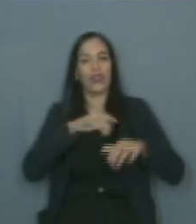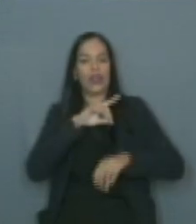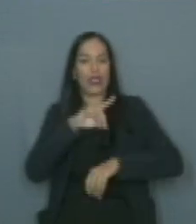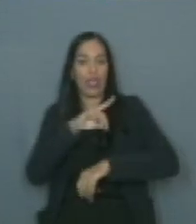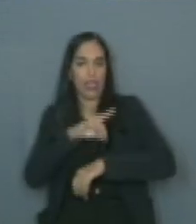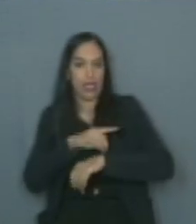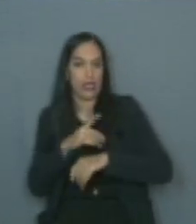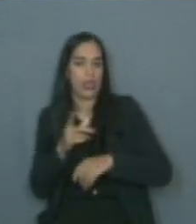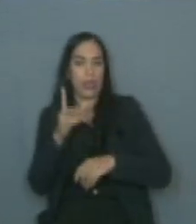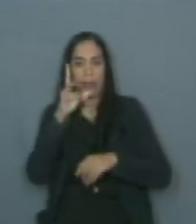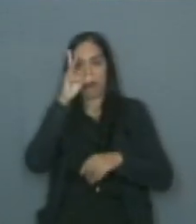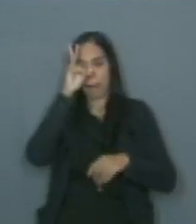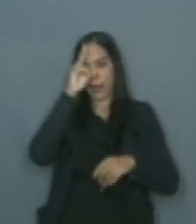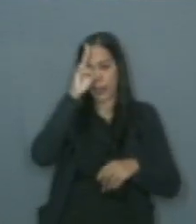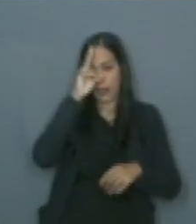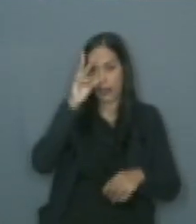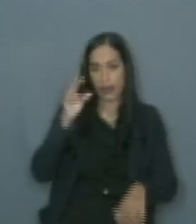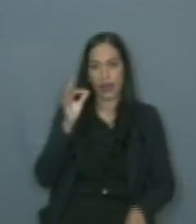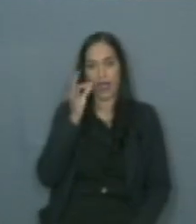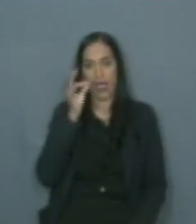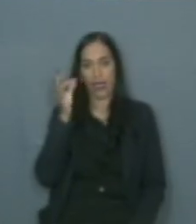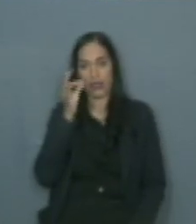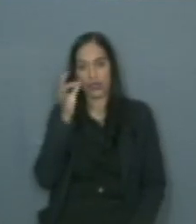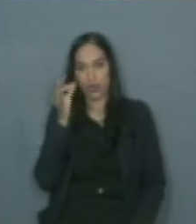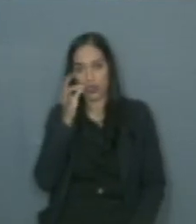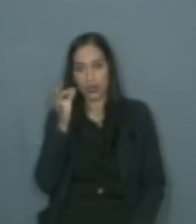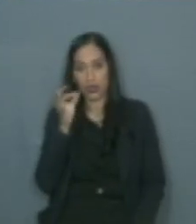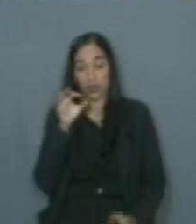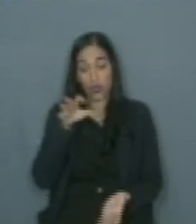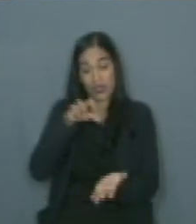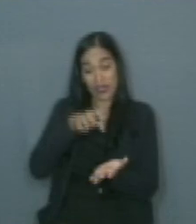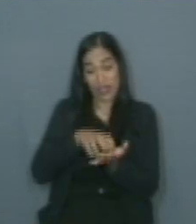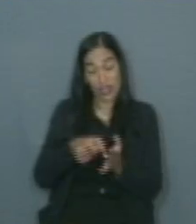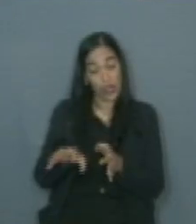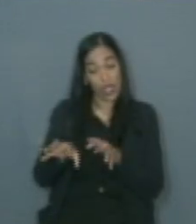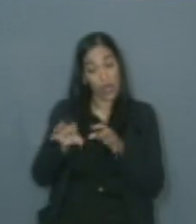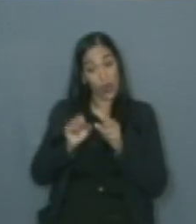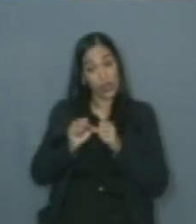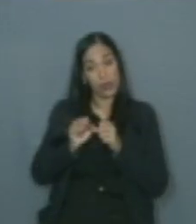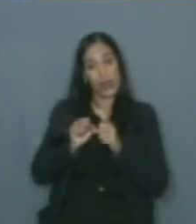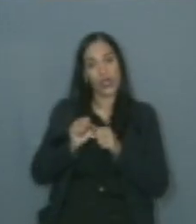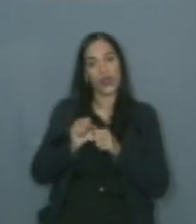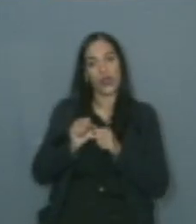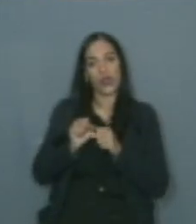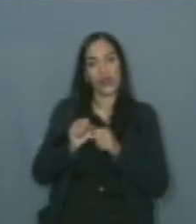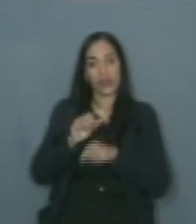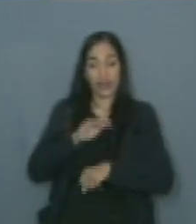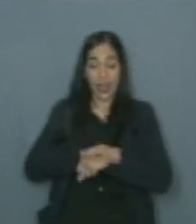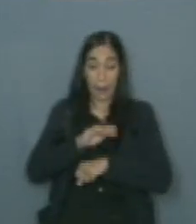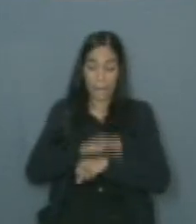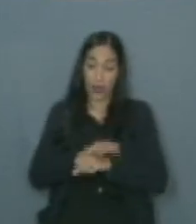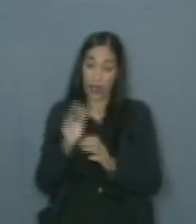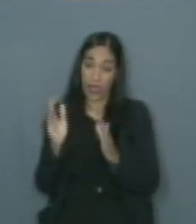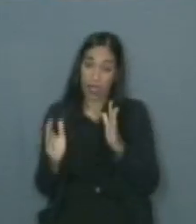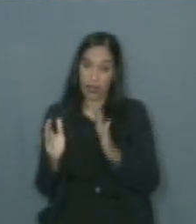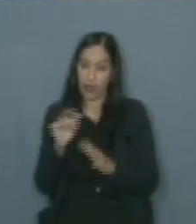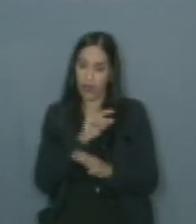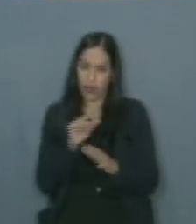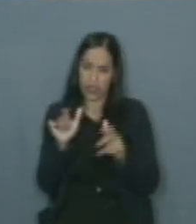dengue, com barata, com rato, num centro de acolhimento temporário. Ou seja, você que está morando em área de